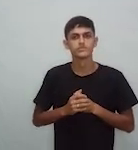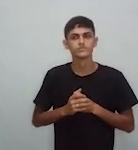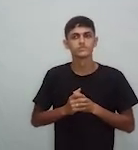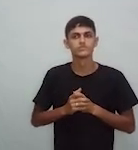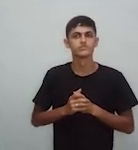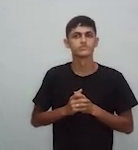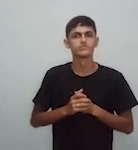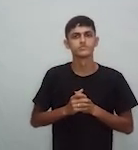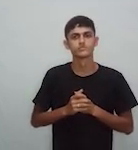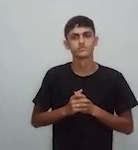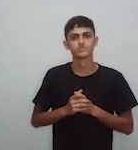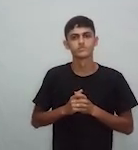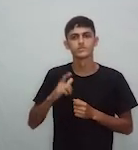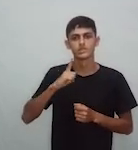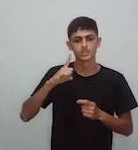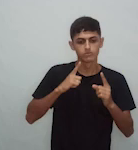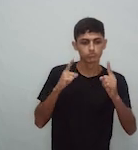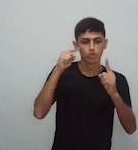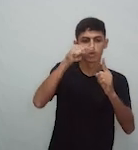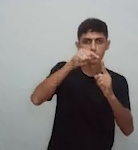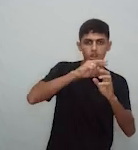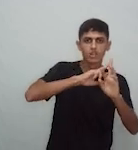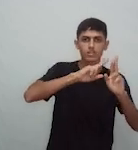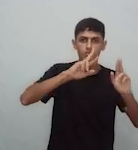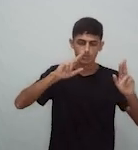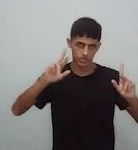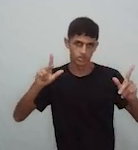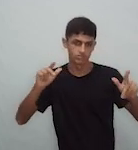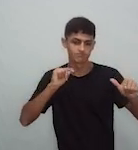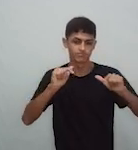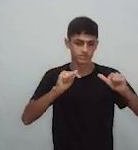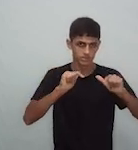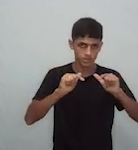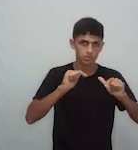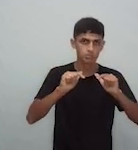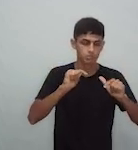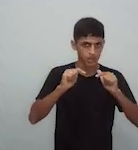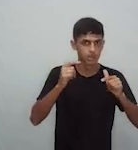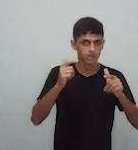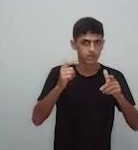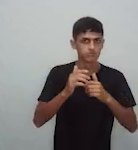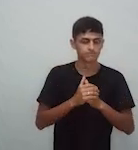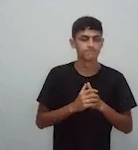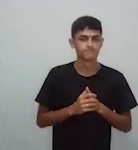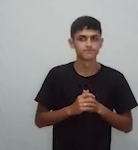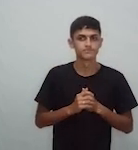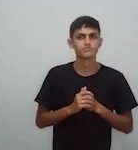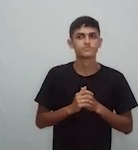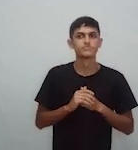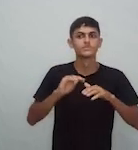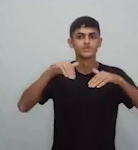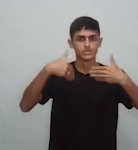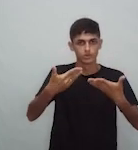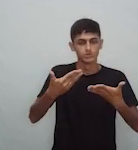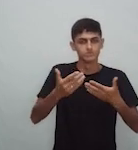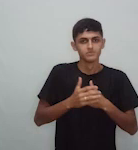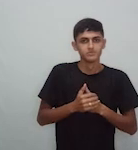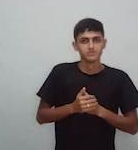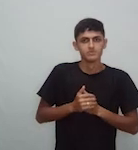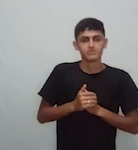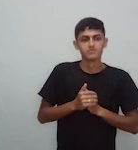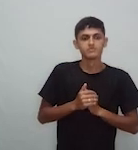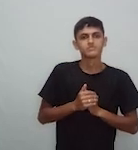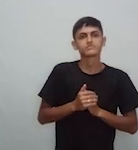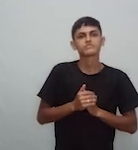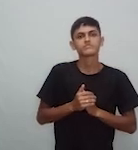delas tem funções diferentes para que nosso sistema nervoso central consiga funcionar. Então, eu trouxe